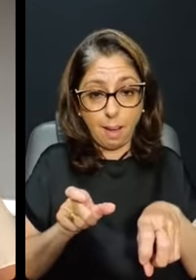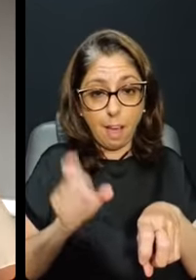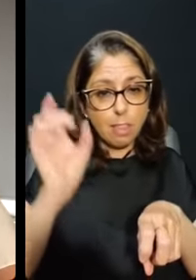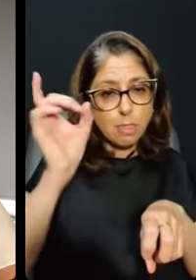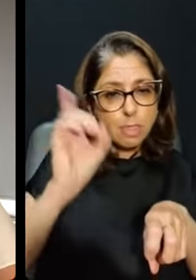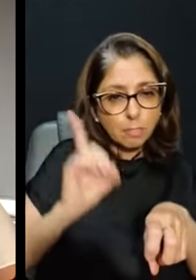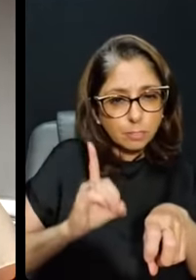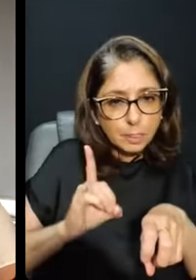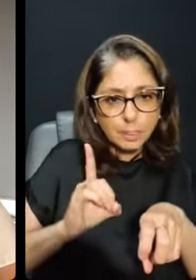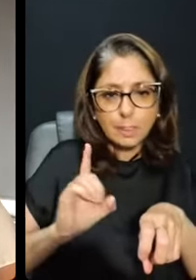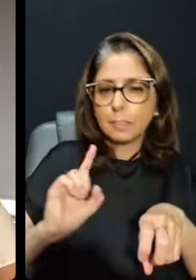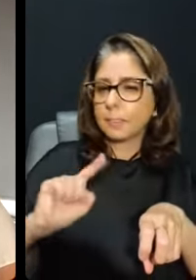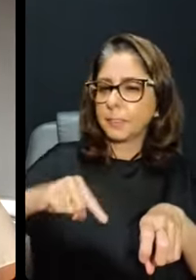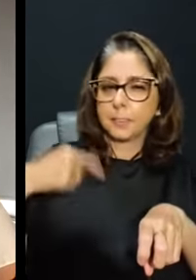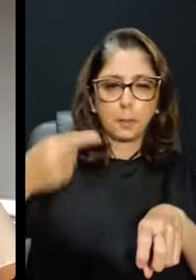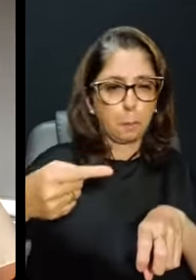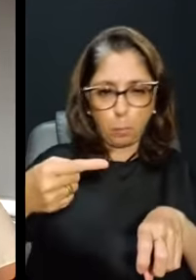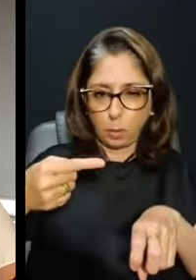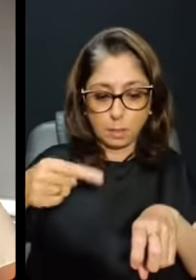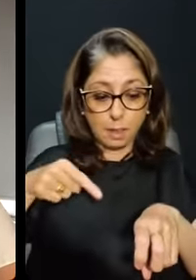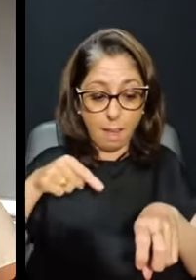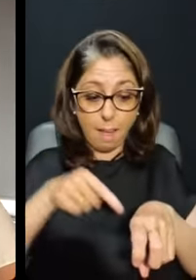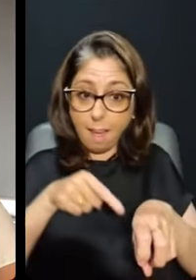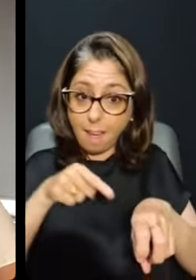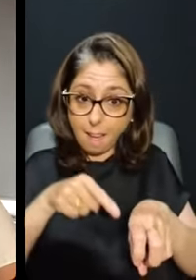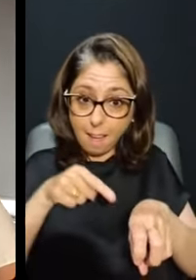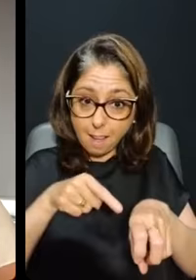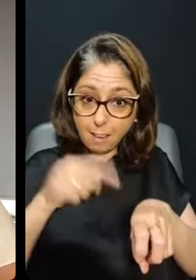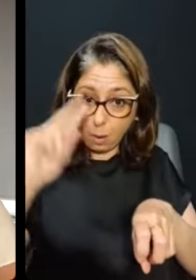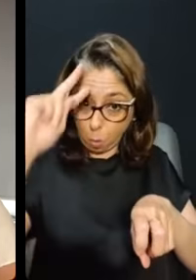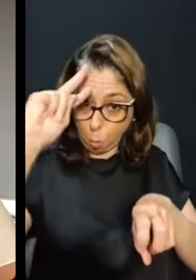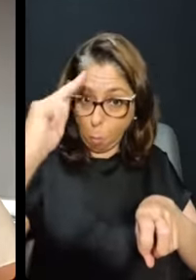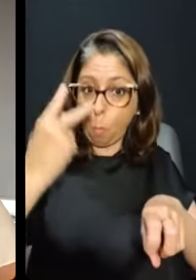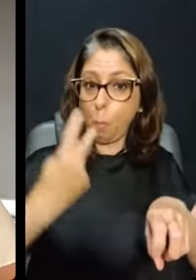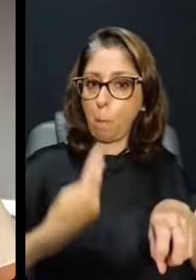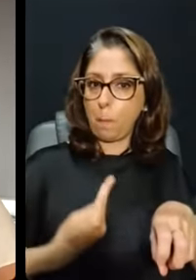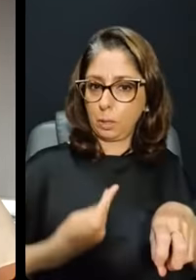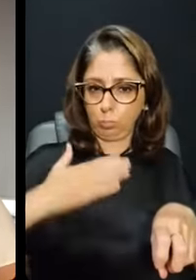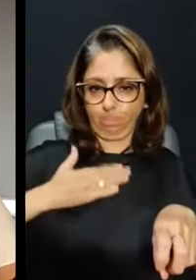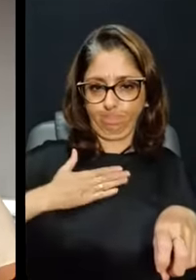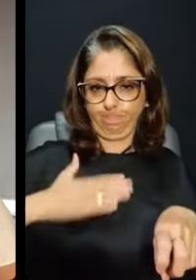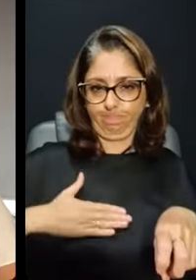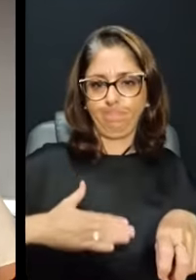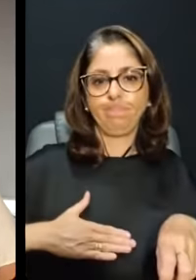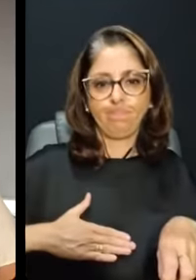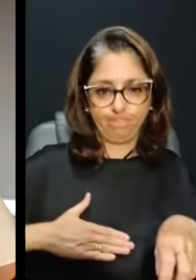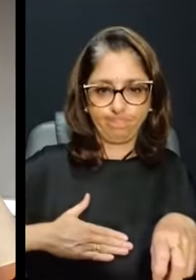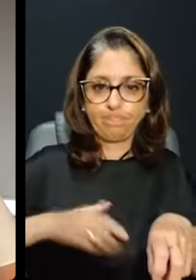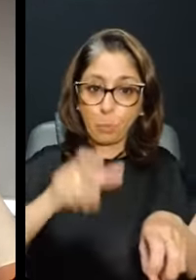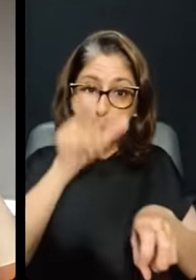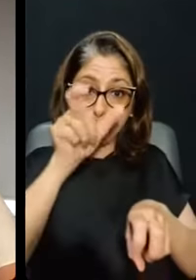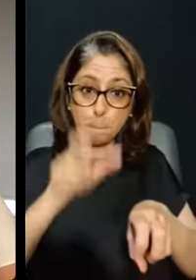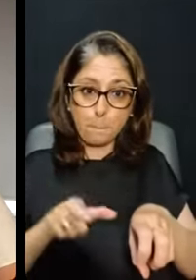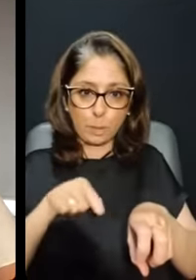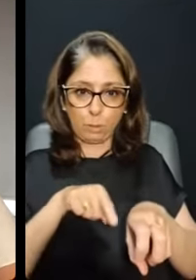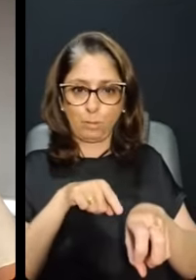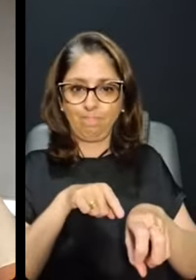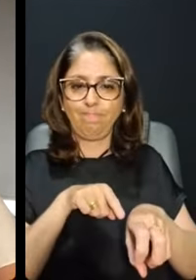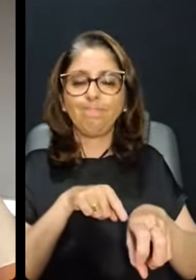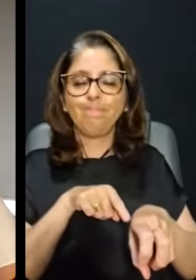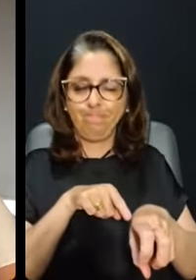da deficiência. Então você enxergar que ali existe uma pessoa antes da deficiência dela.